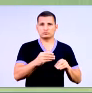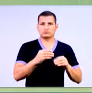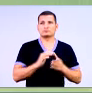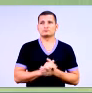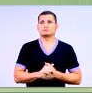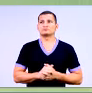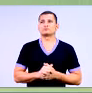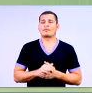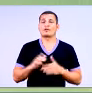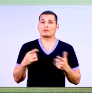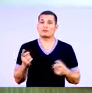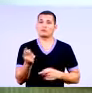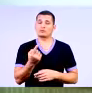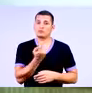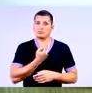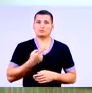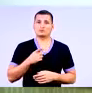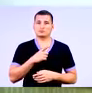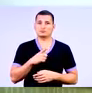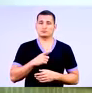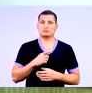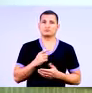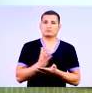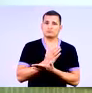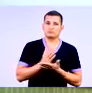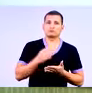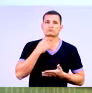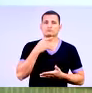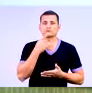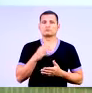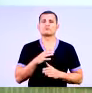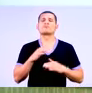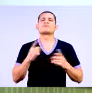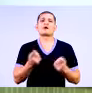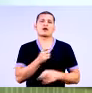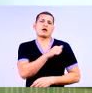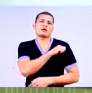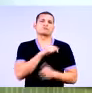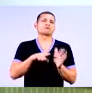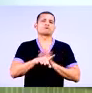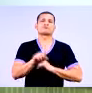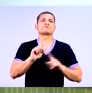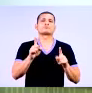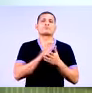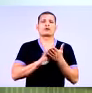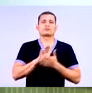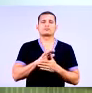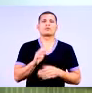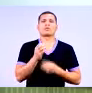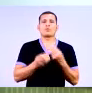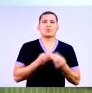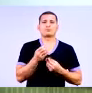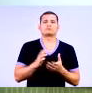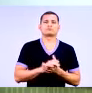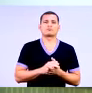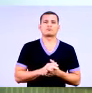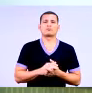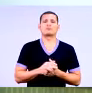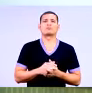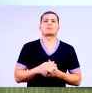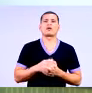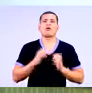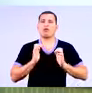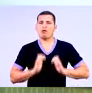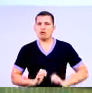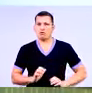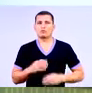nós temos alguma dúvida, às vezes os alunos me perguntam assim, mas professora, como é que eu vou saber quando que eu estou sendo ético, quando que eu estou